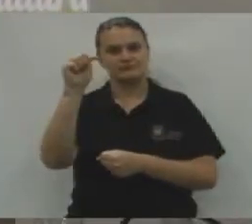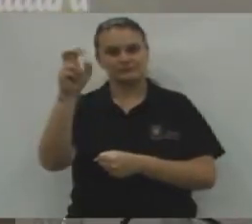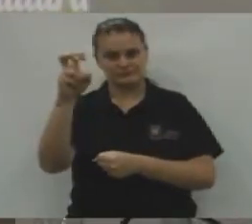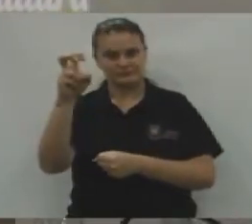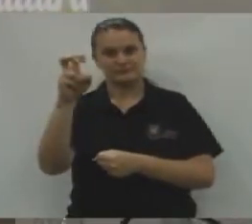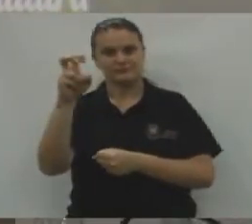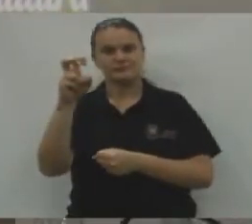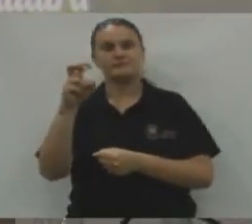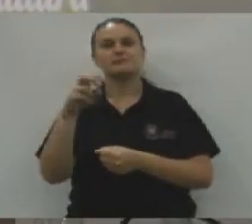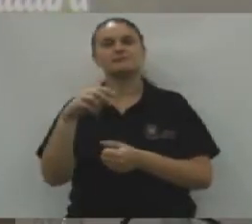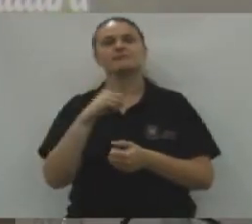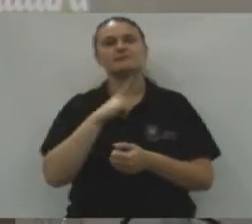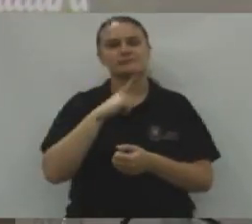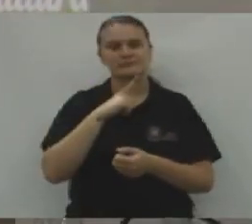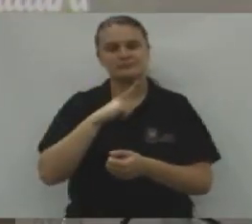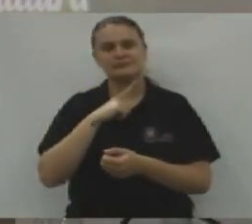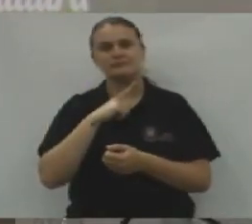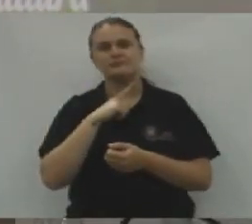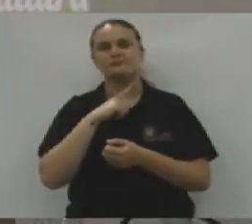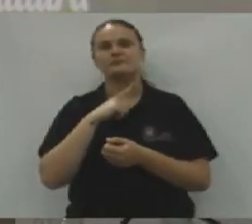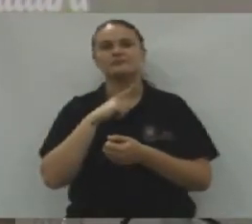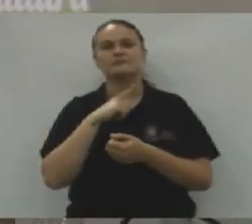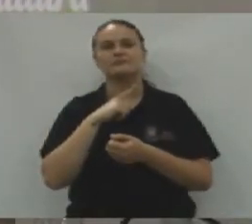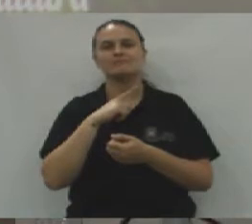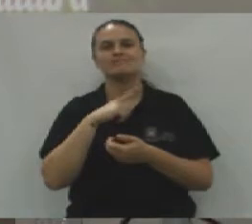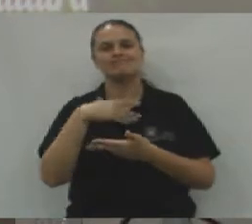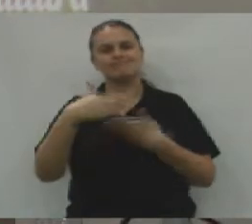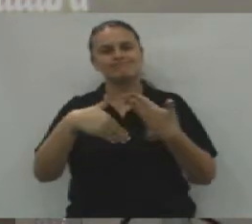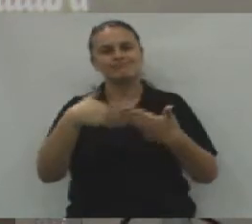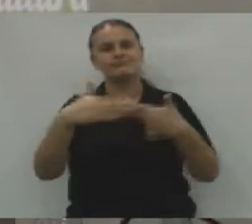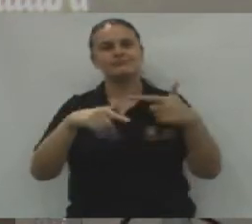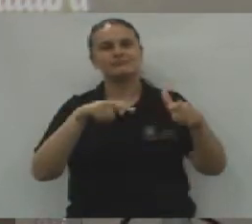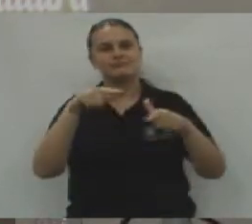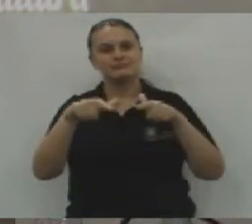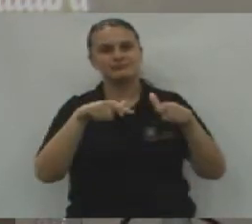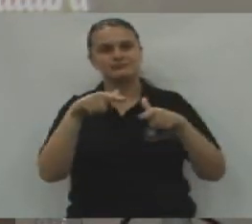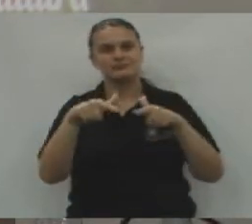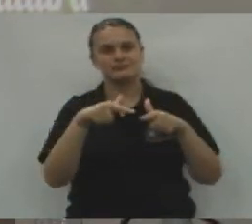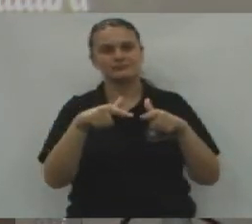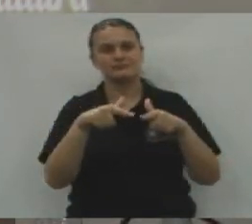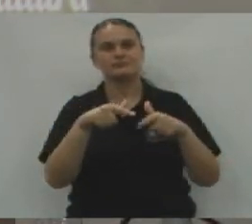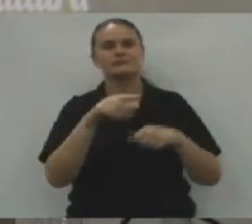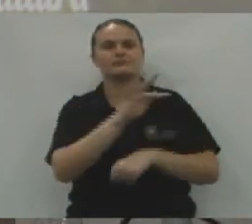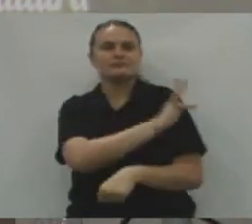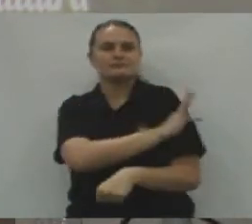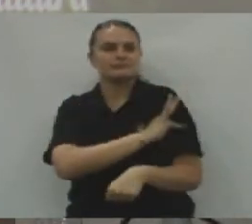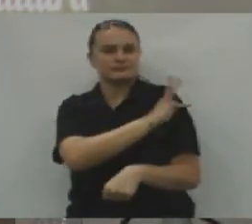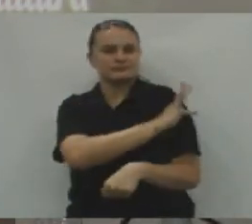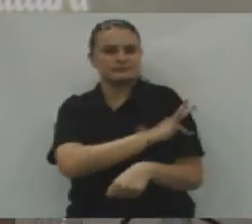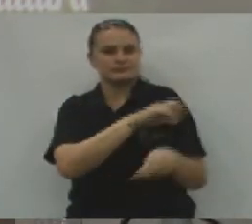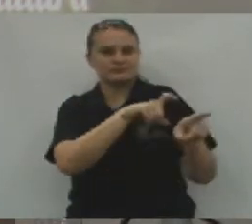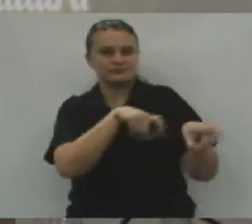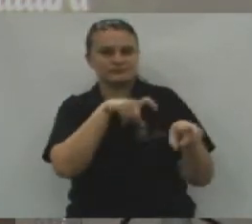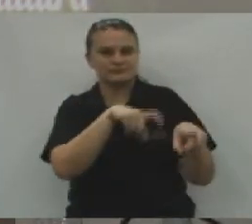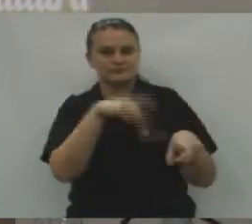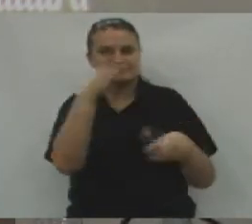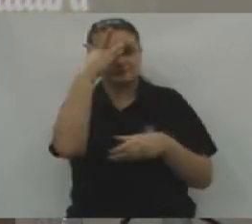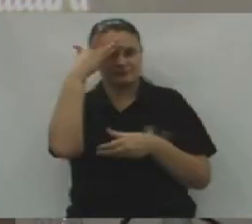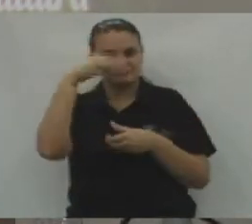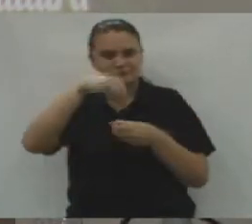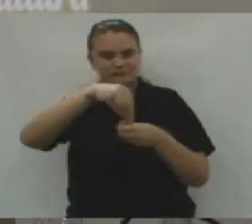a partir daí houve um intenso trabalho entre técnicos, entre